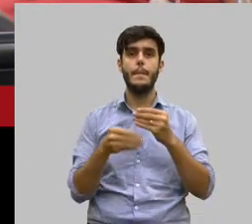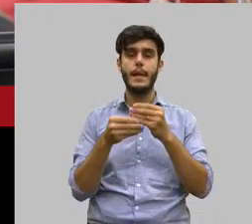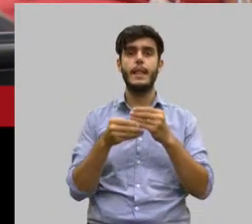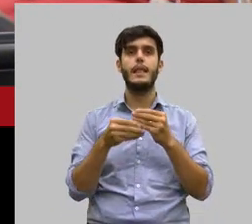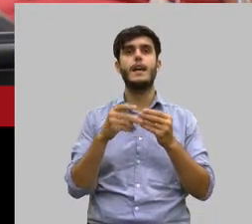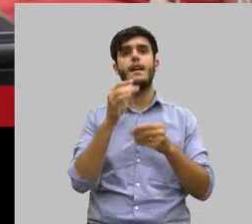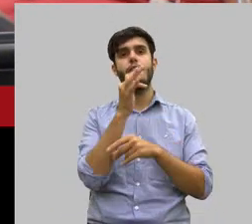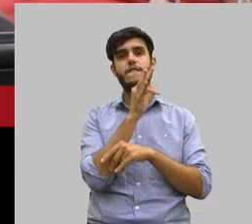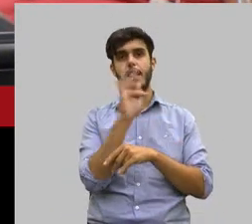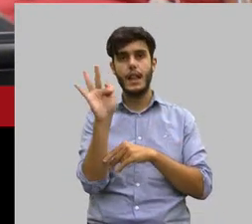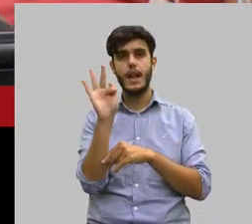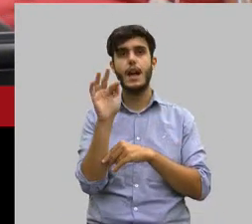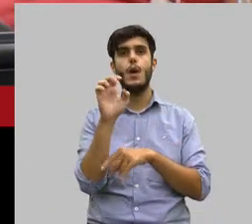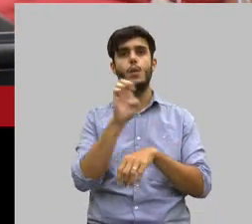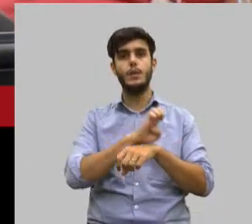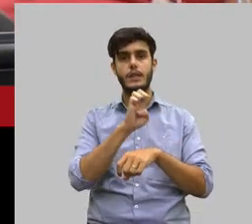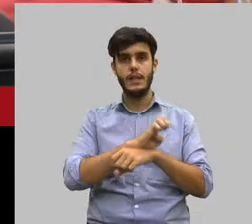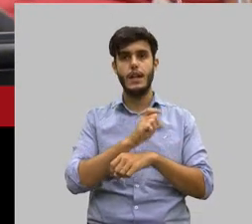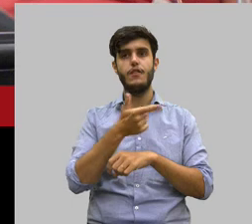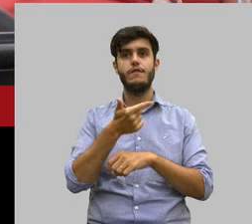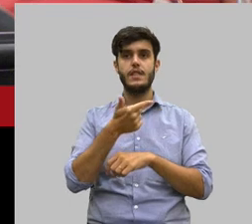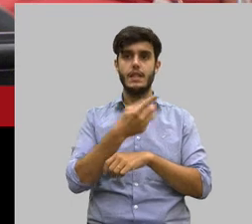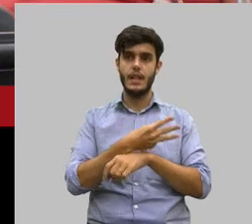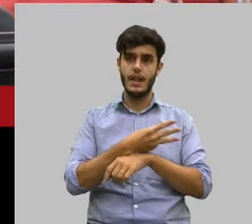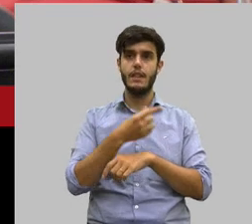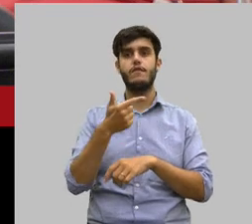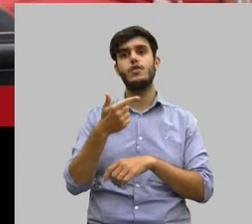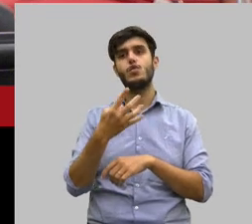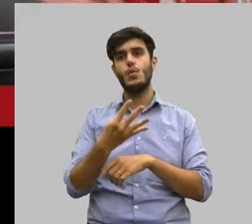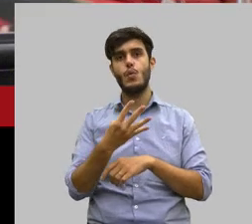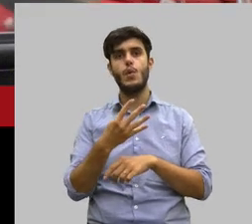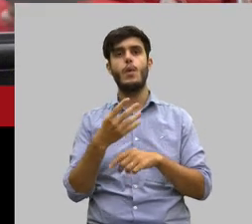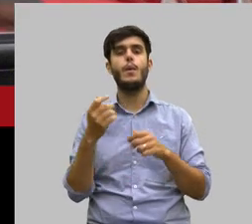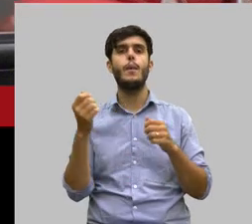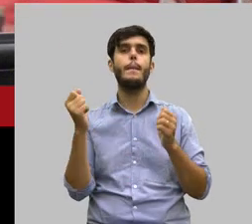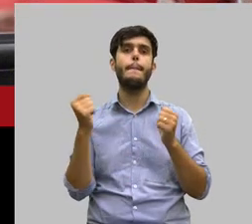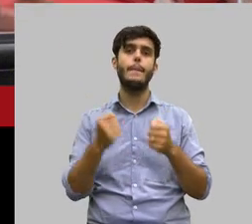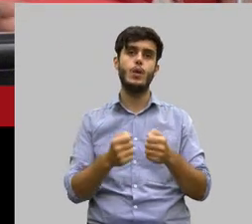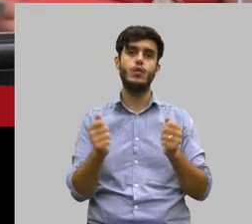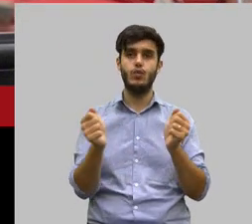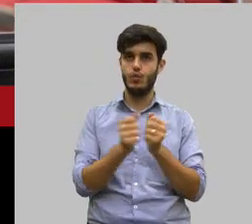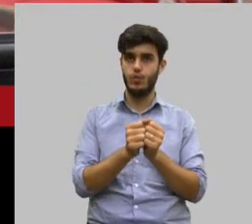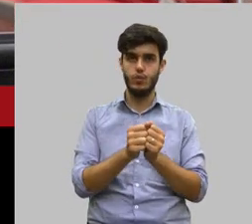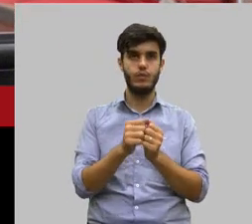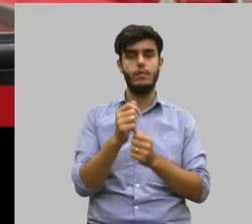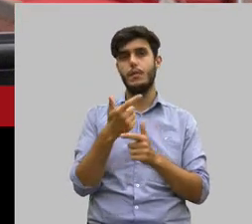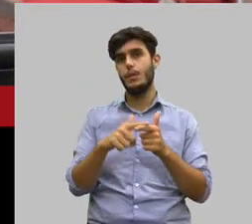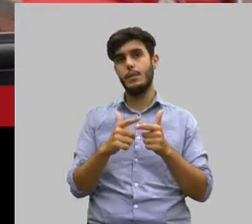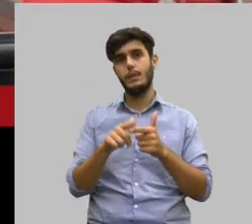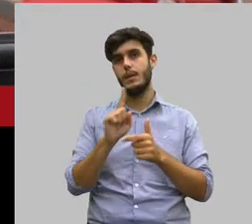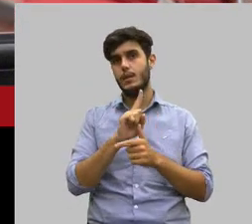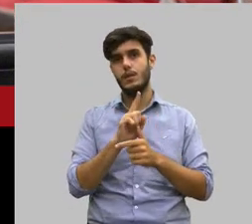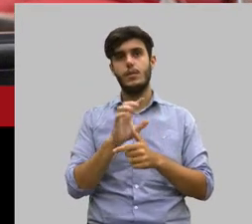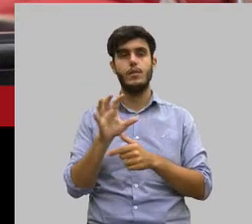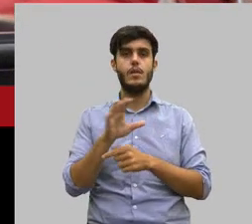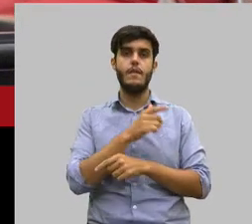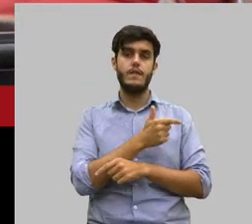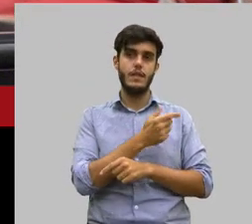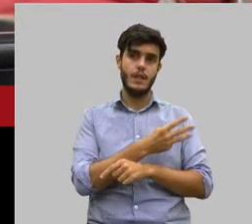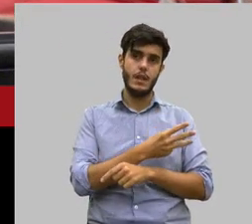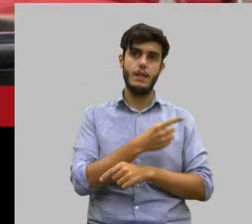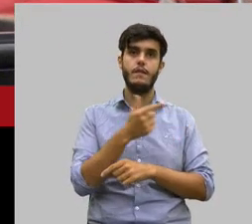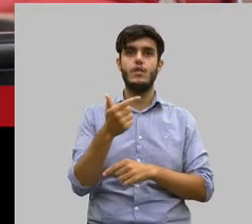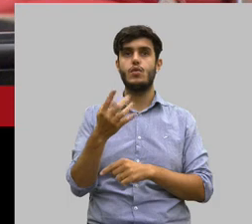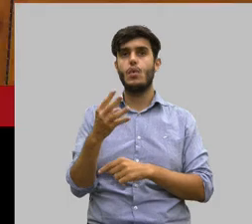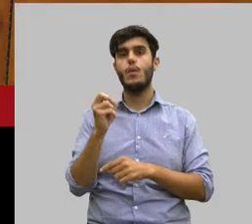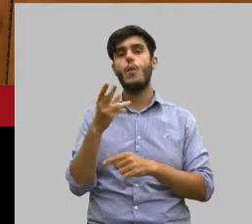estadual 23 e 24 se pode até ser junto não tem problema ser junto não emendas 23 e 24 Qual que